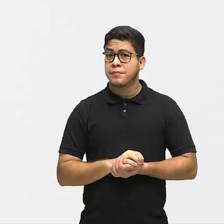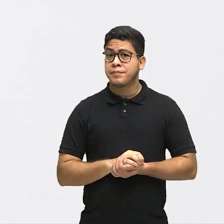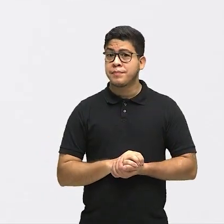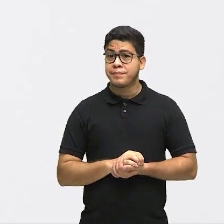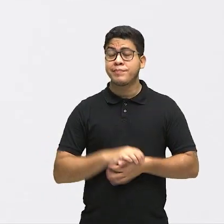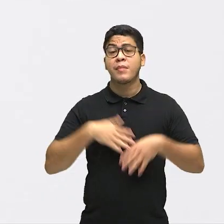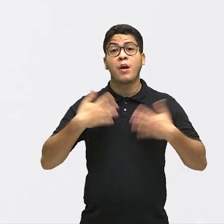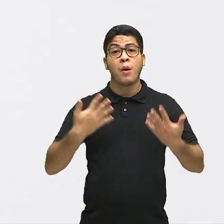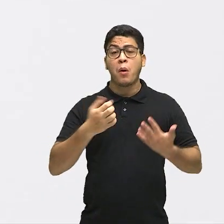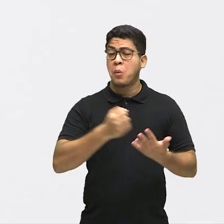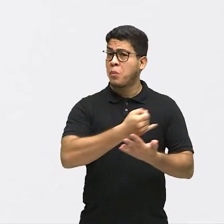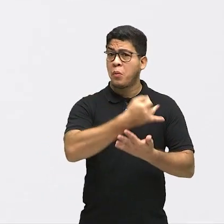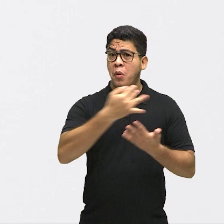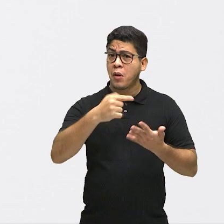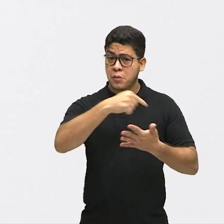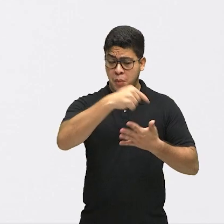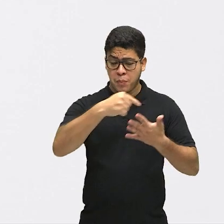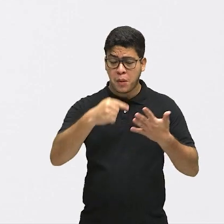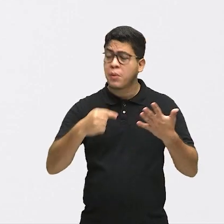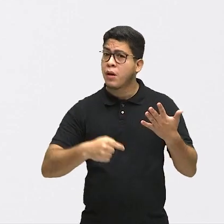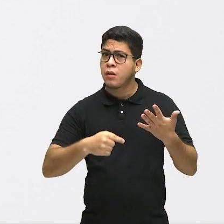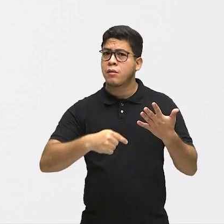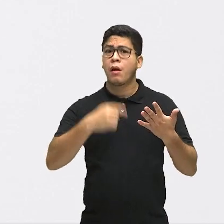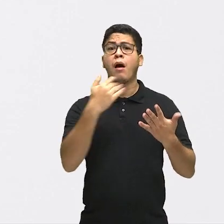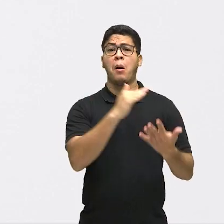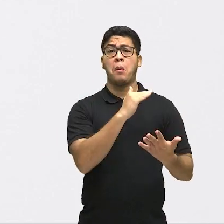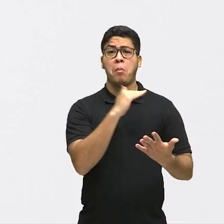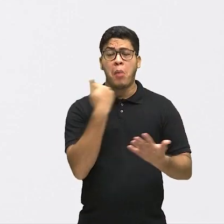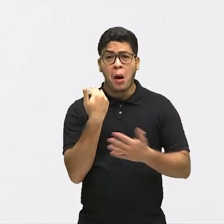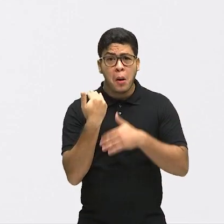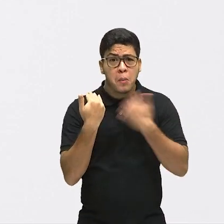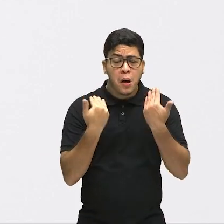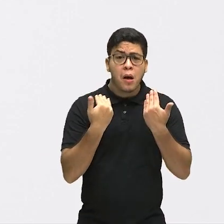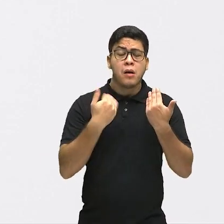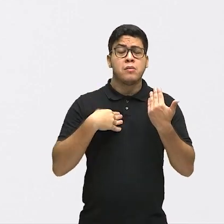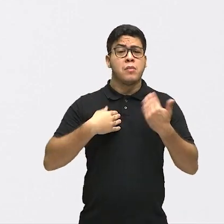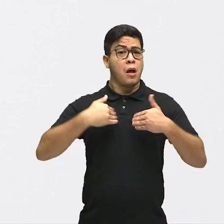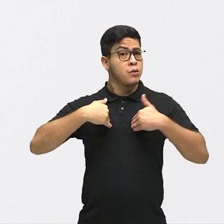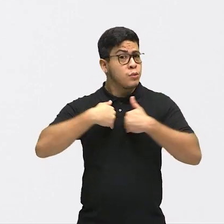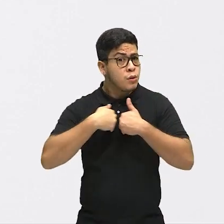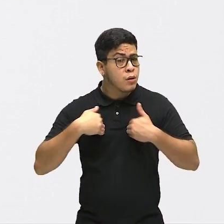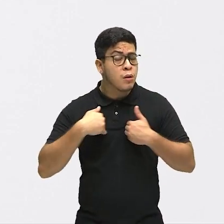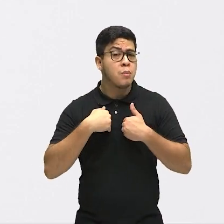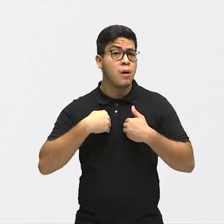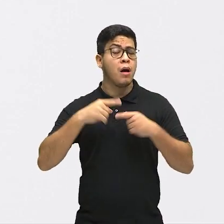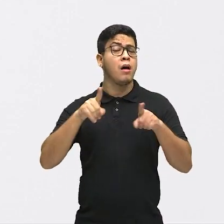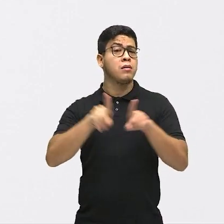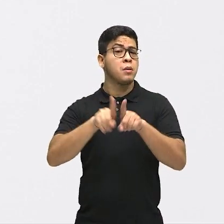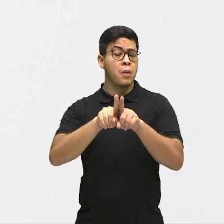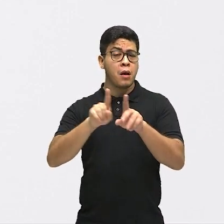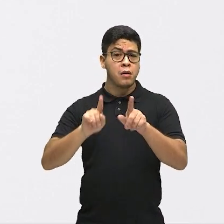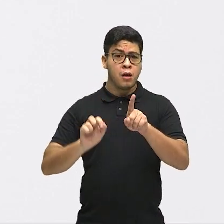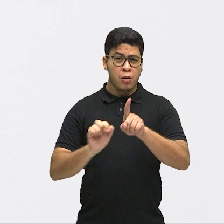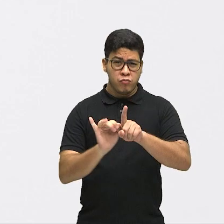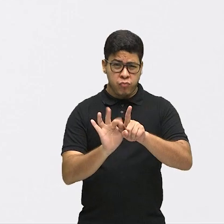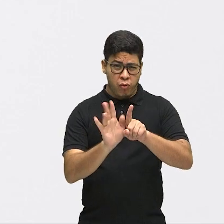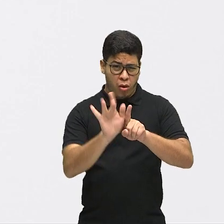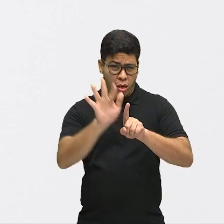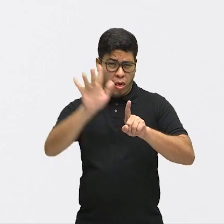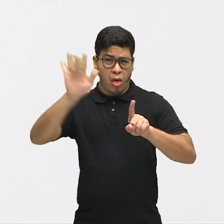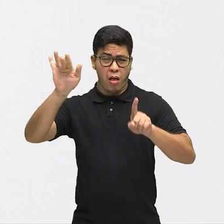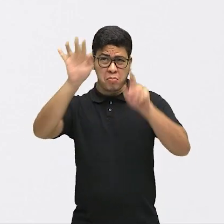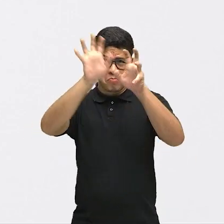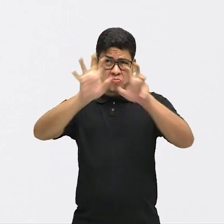consequências ambientais, morte de seres vivos, libera gases tóxicos na